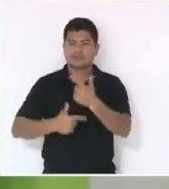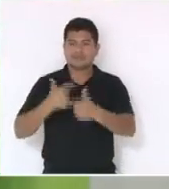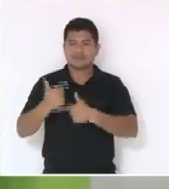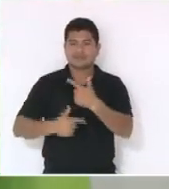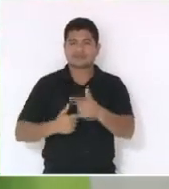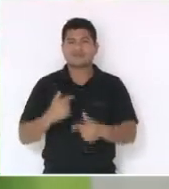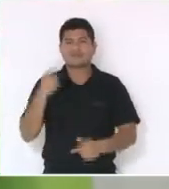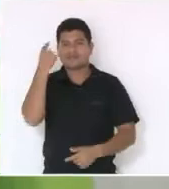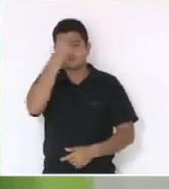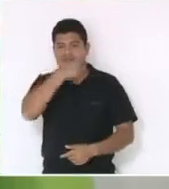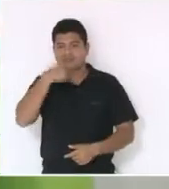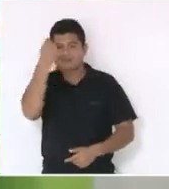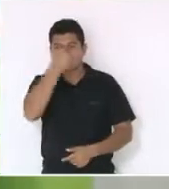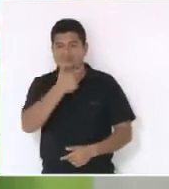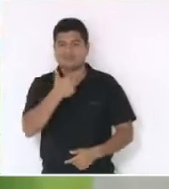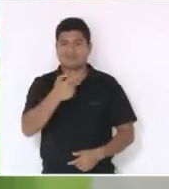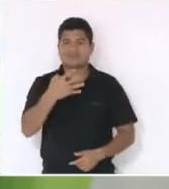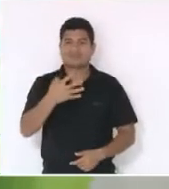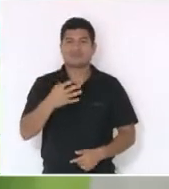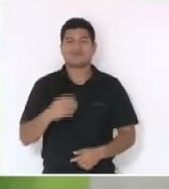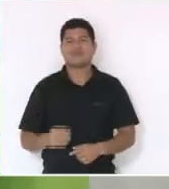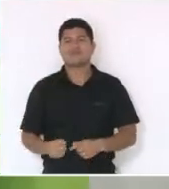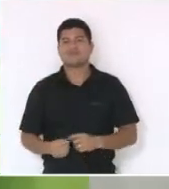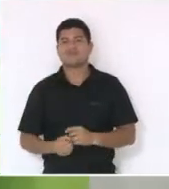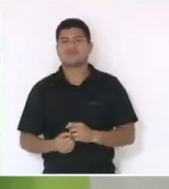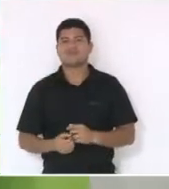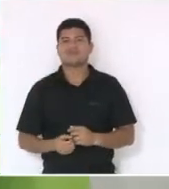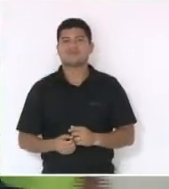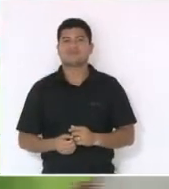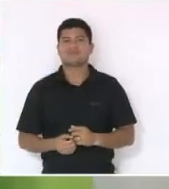dia, passando por vários